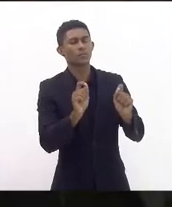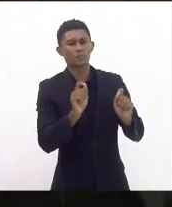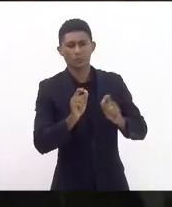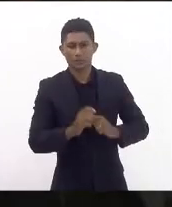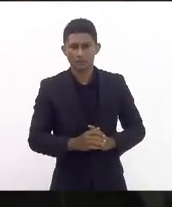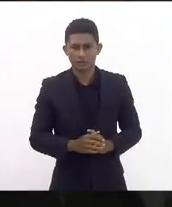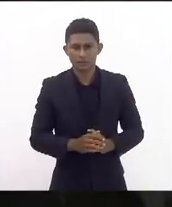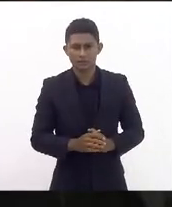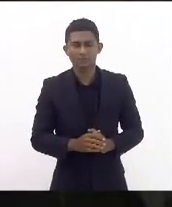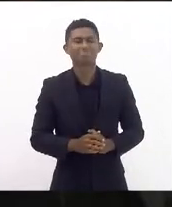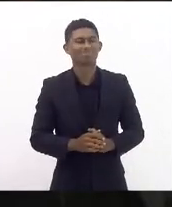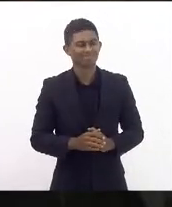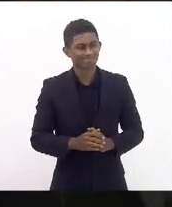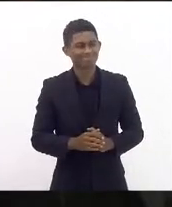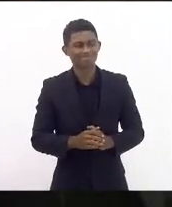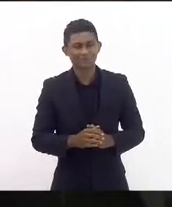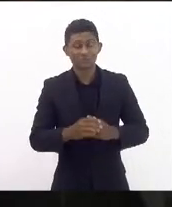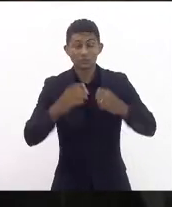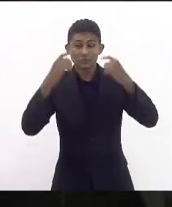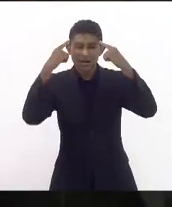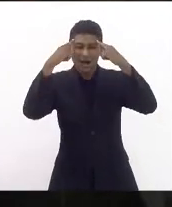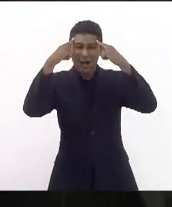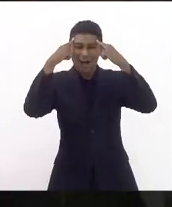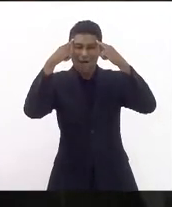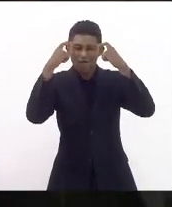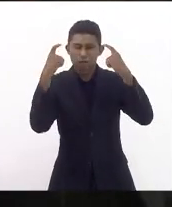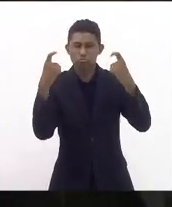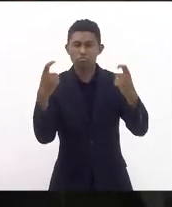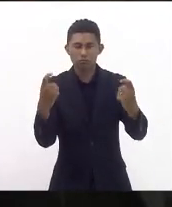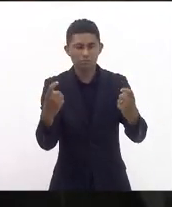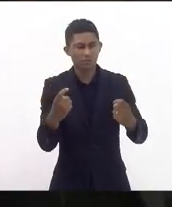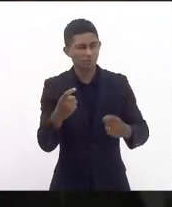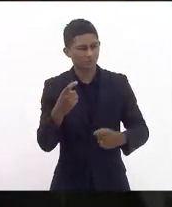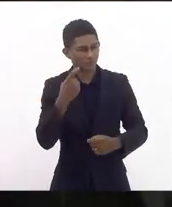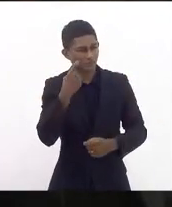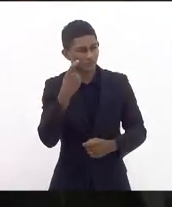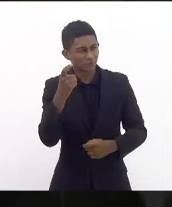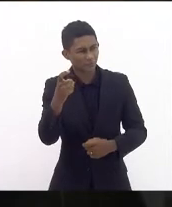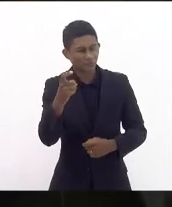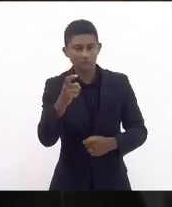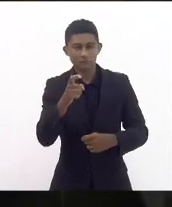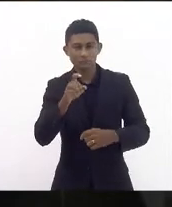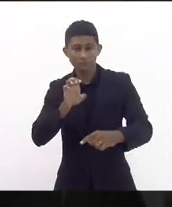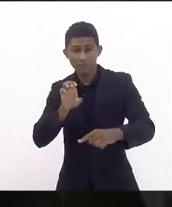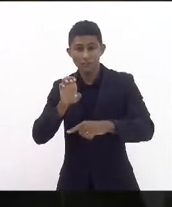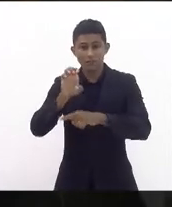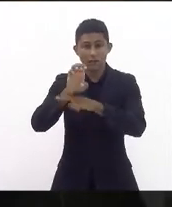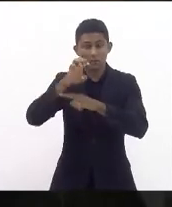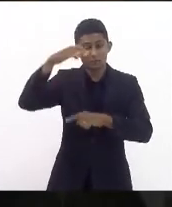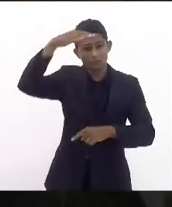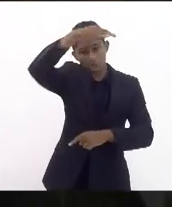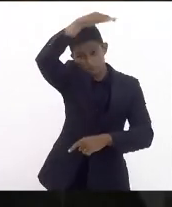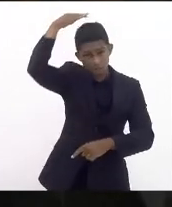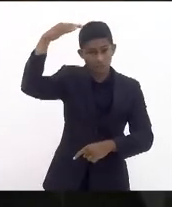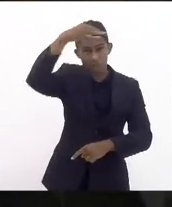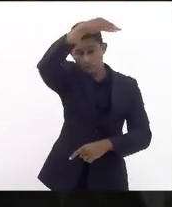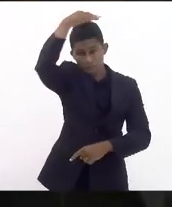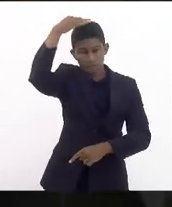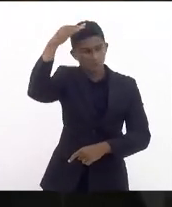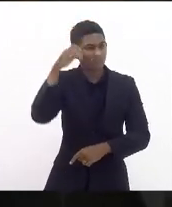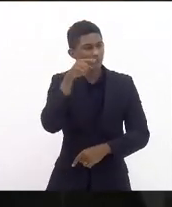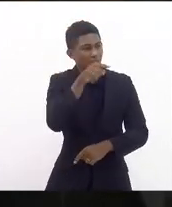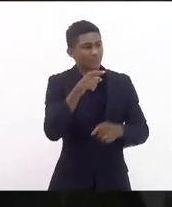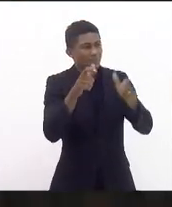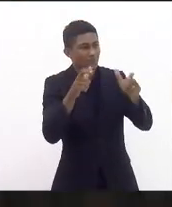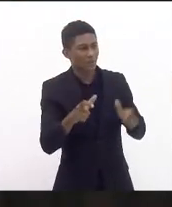e a agressão G1 e no Estado de Espírito Santo chora